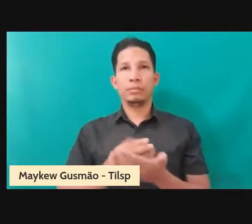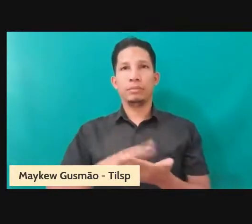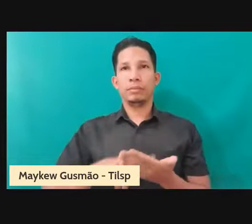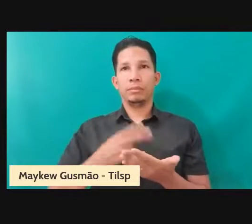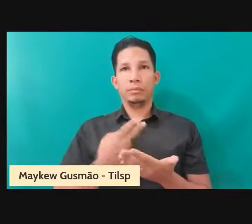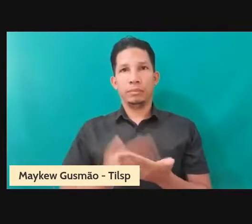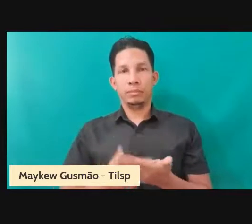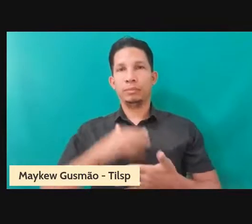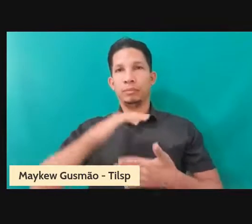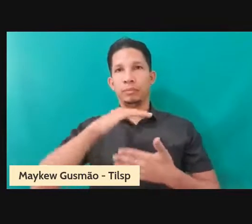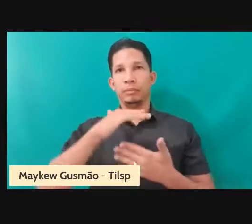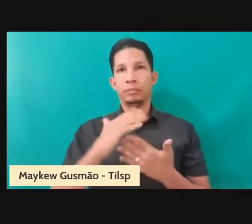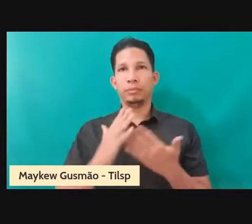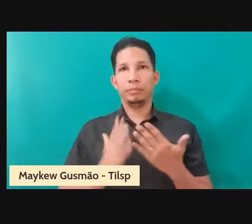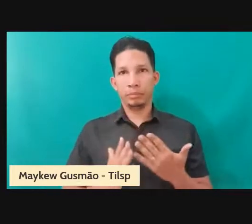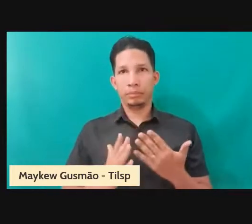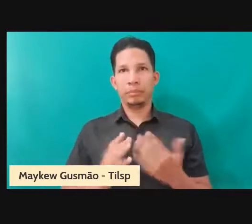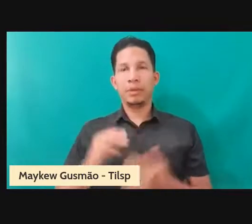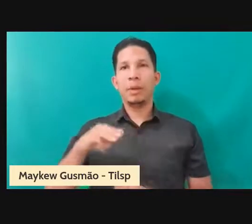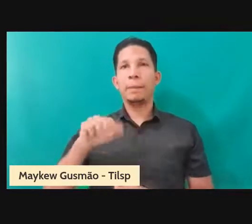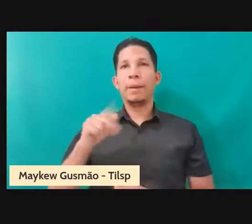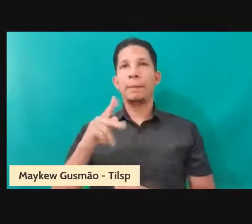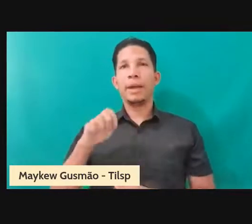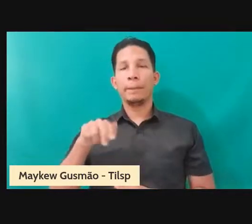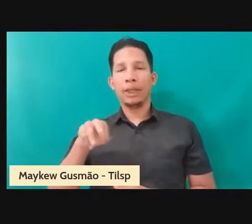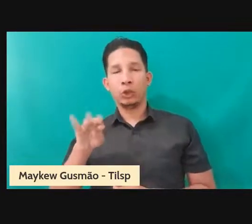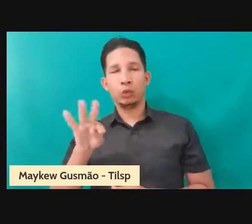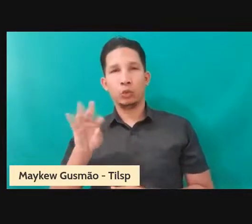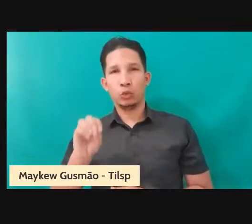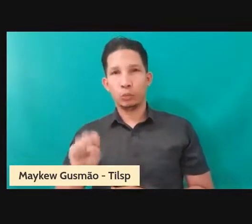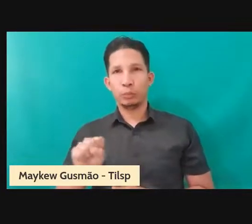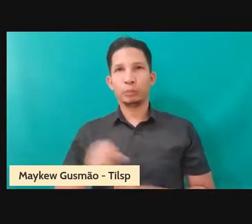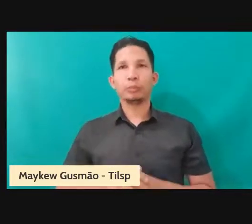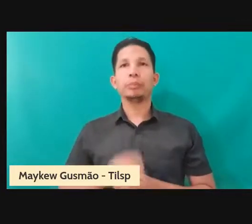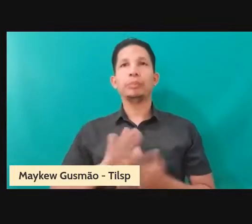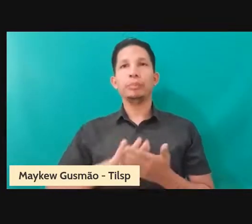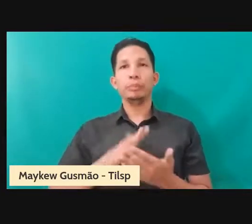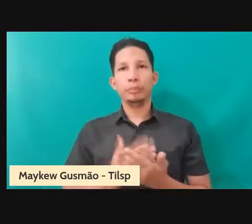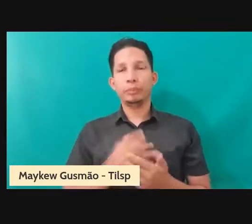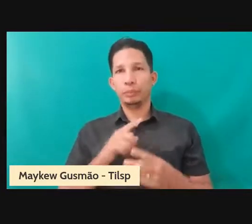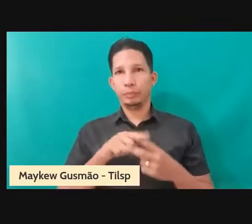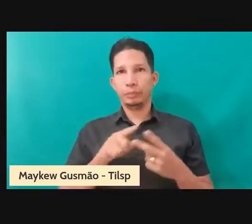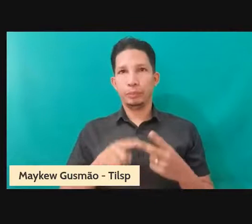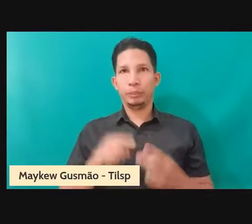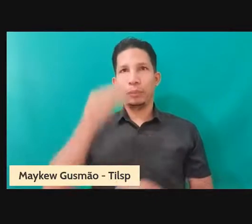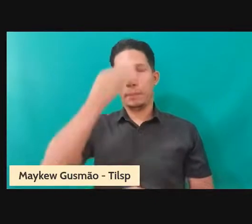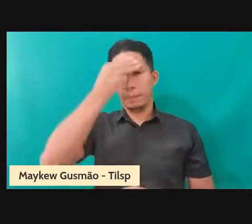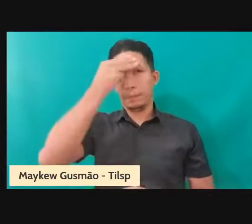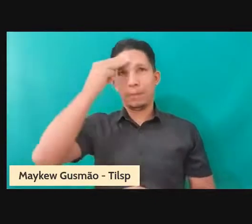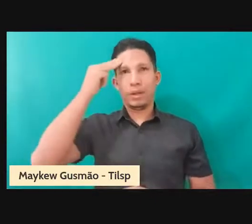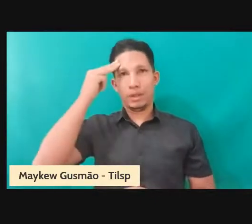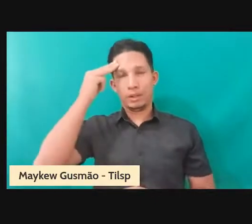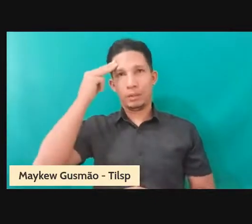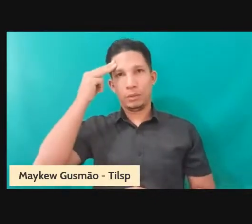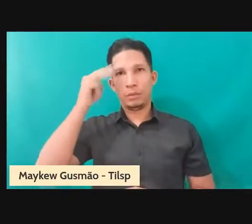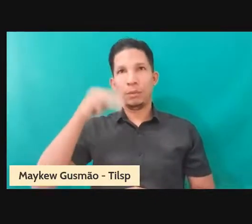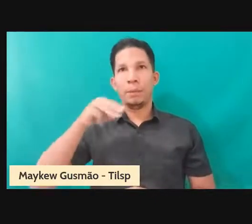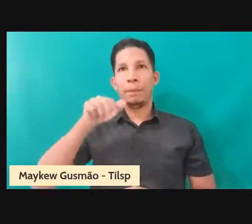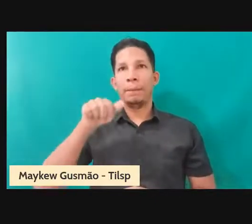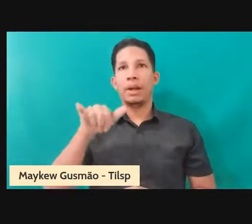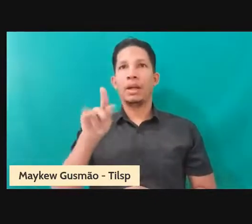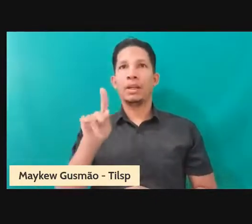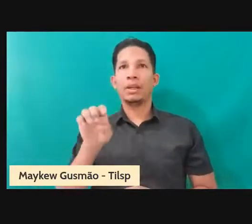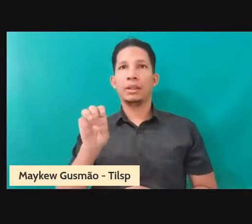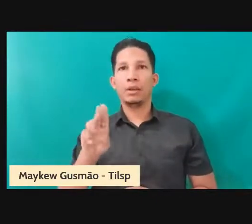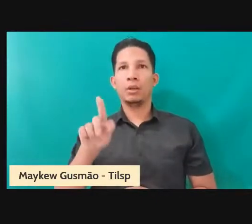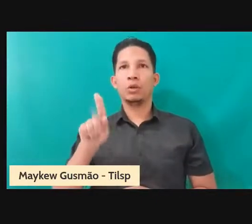Sinais, Mapeamentos. Nós temos dois intérpretes, o Michael Guzmão, é